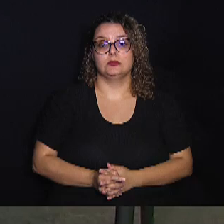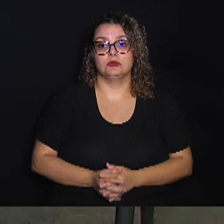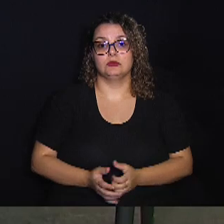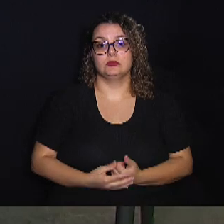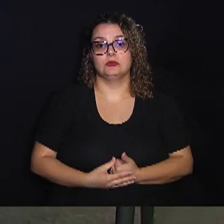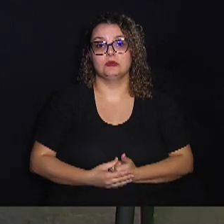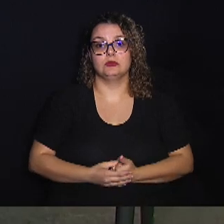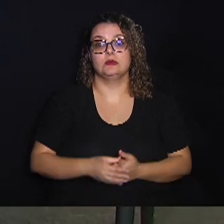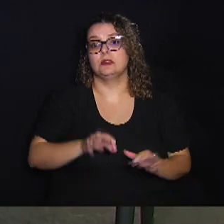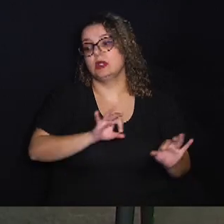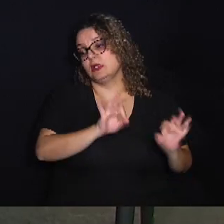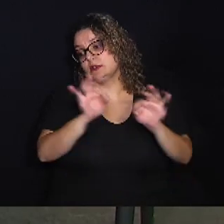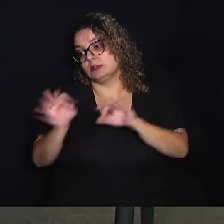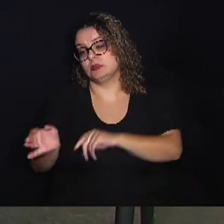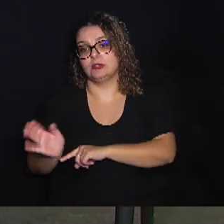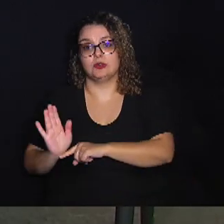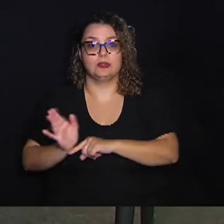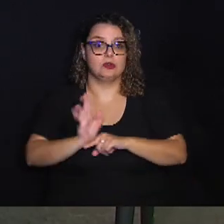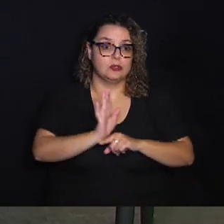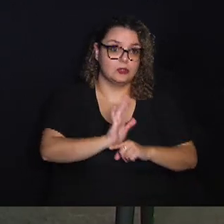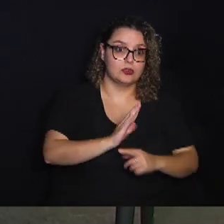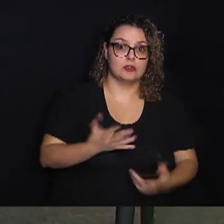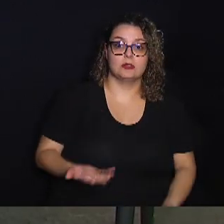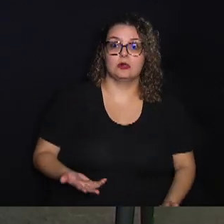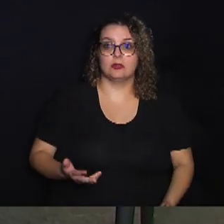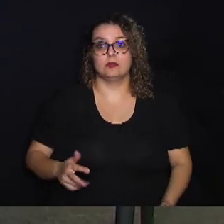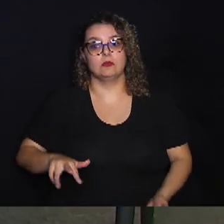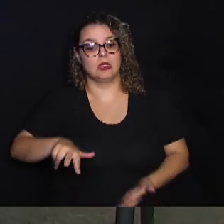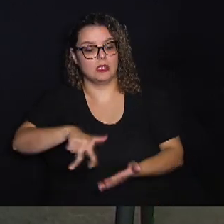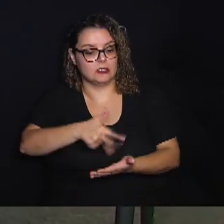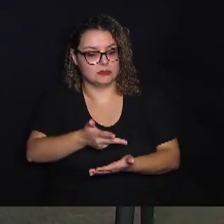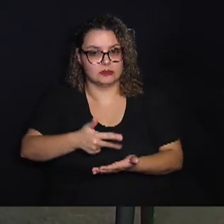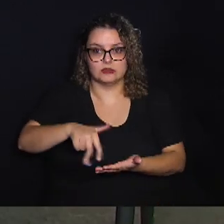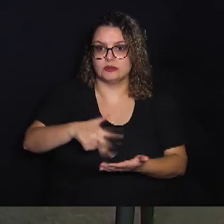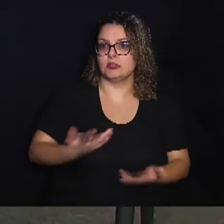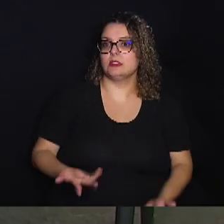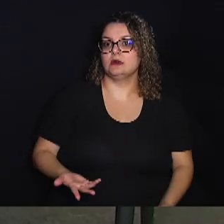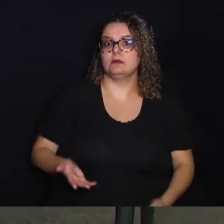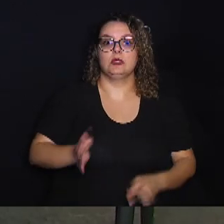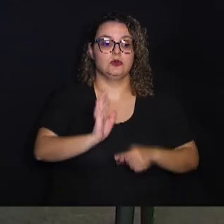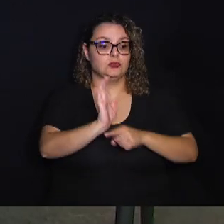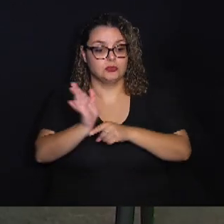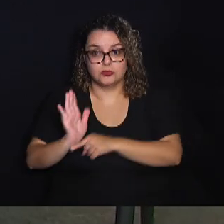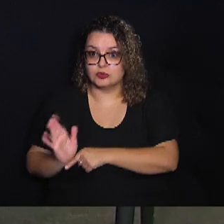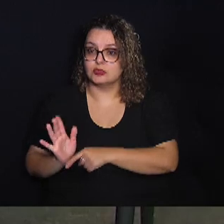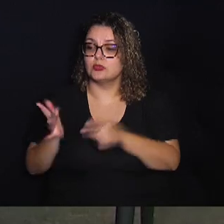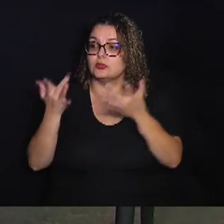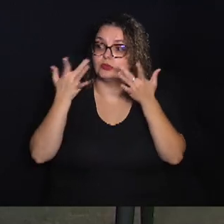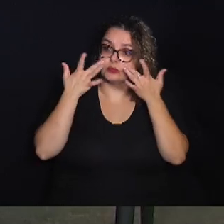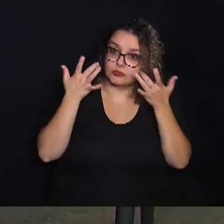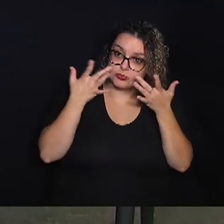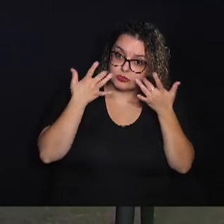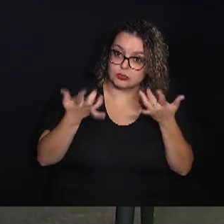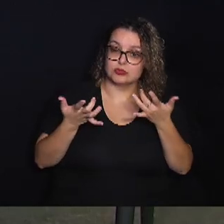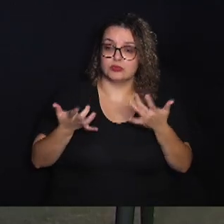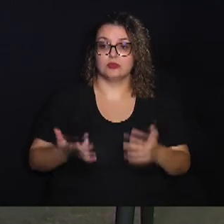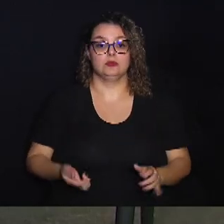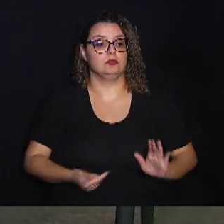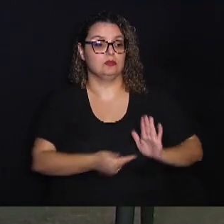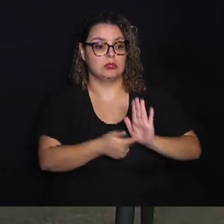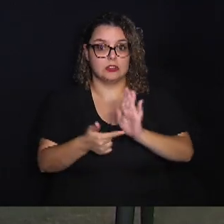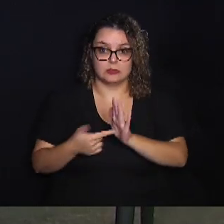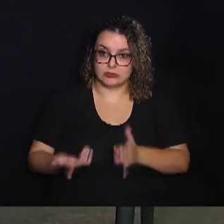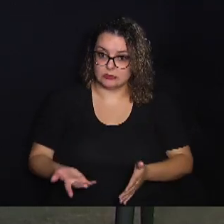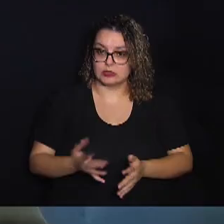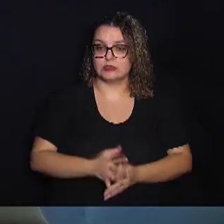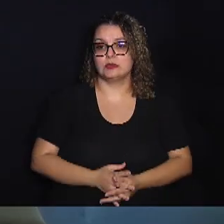um filme, um espetáculo de dança, um cinema, um teatro, uma exposição, enfim. A